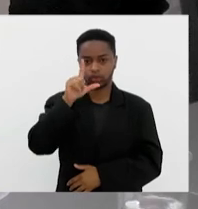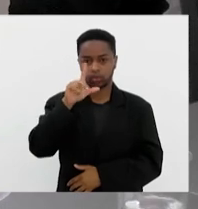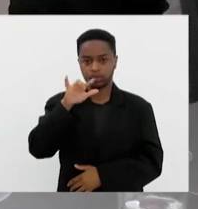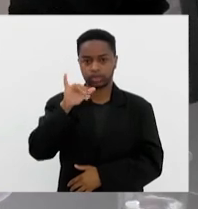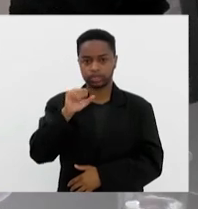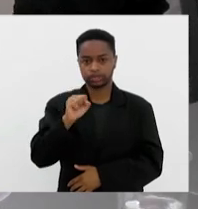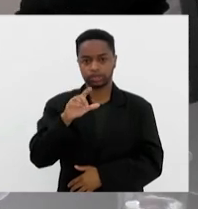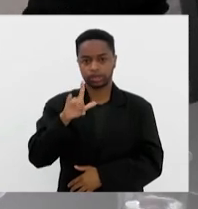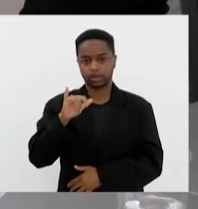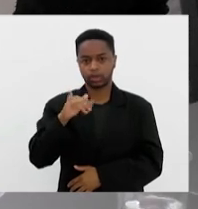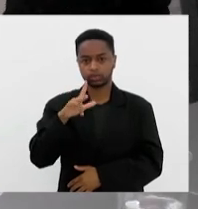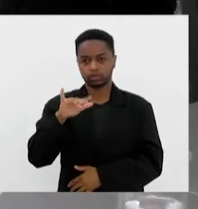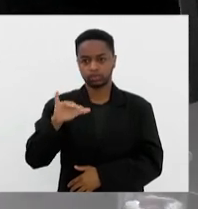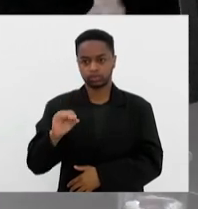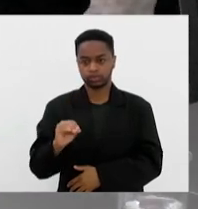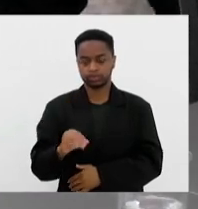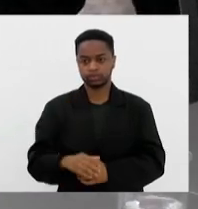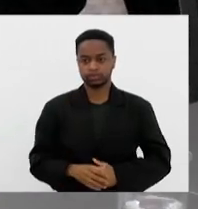Cláudio